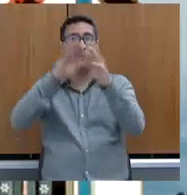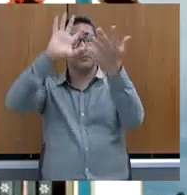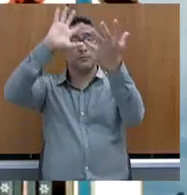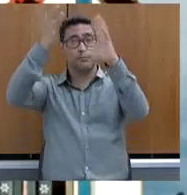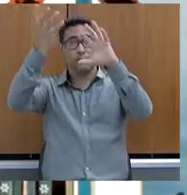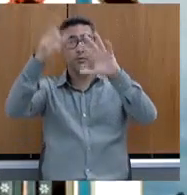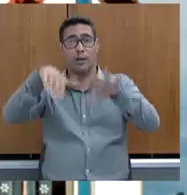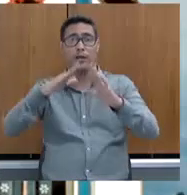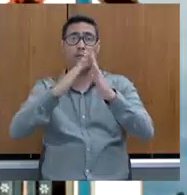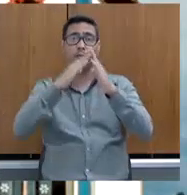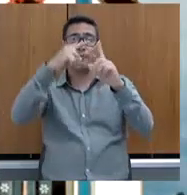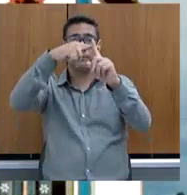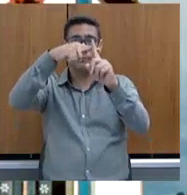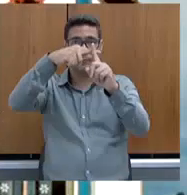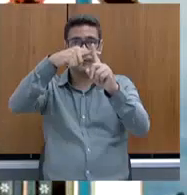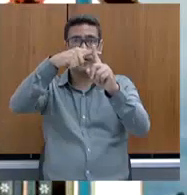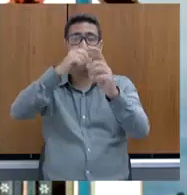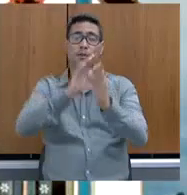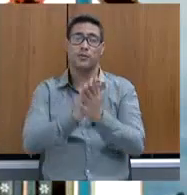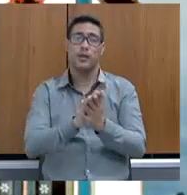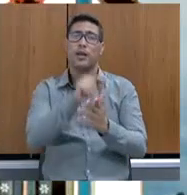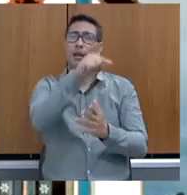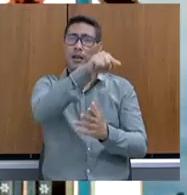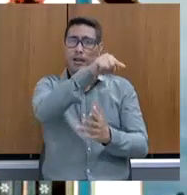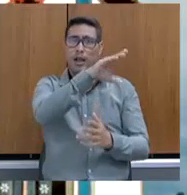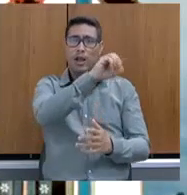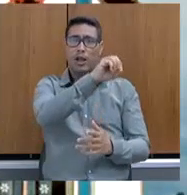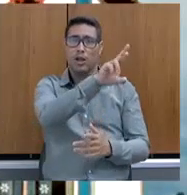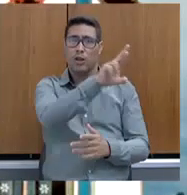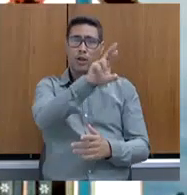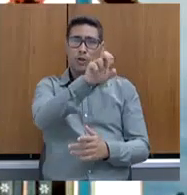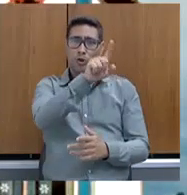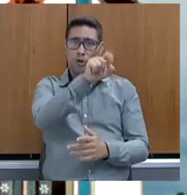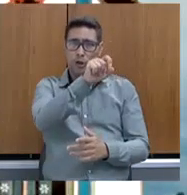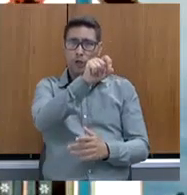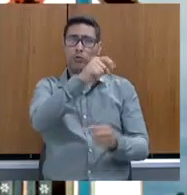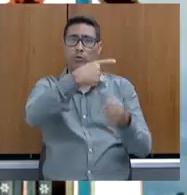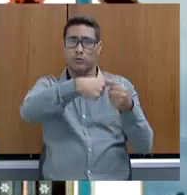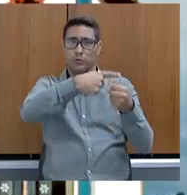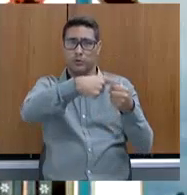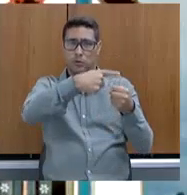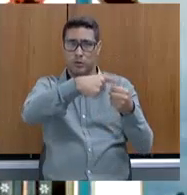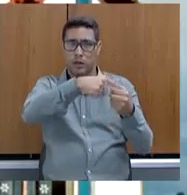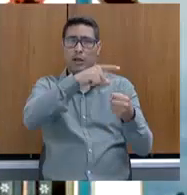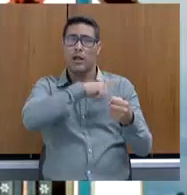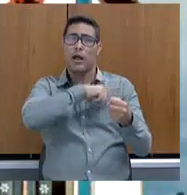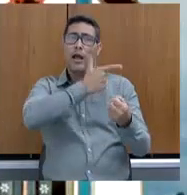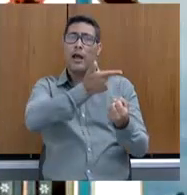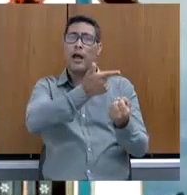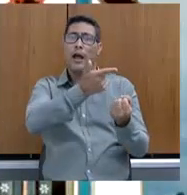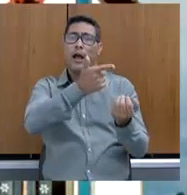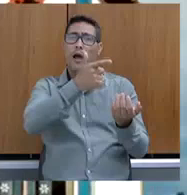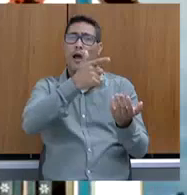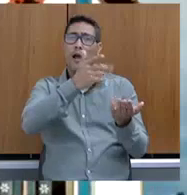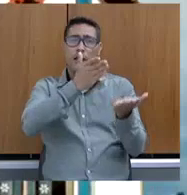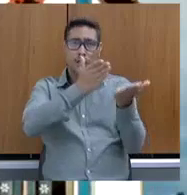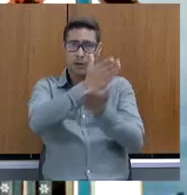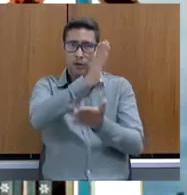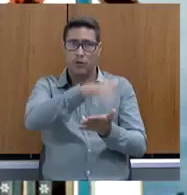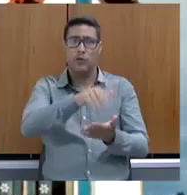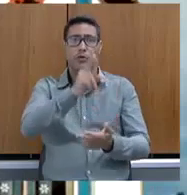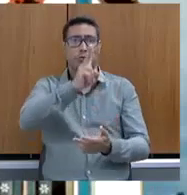Igreja Nossa Senhora da Aparecida do distrito de Córregos em Conceição de Mato Dentro licitação foi de 2 milhões e 900 mil